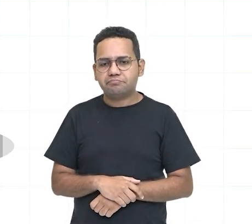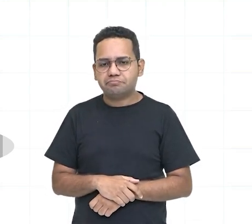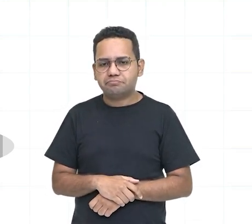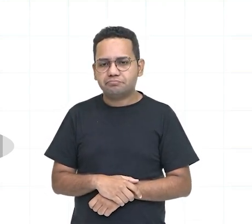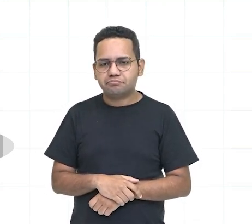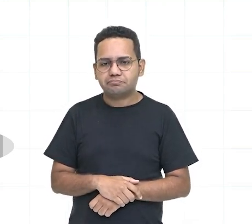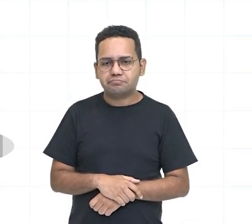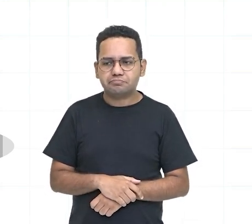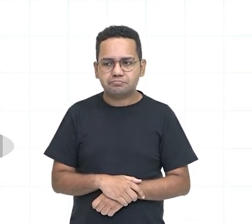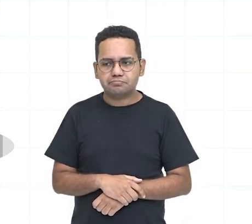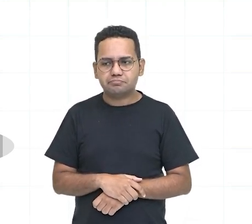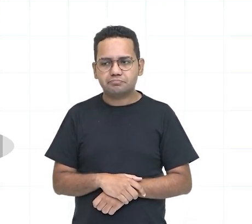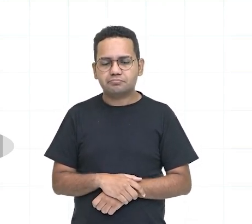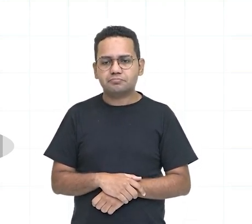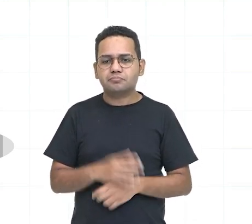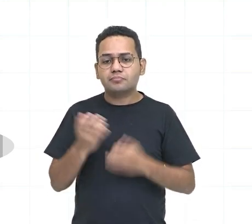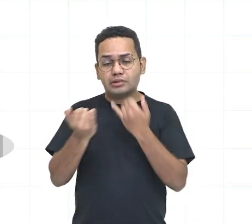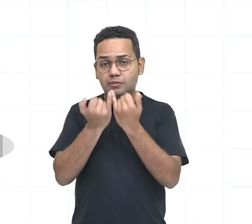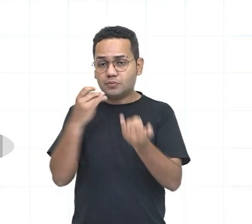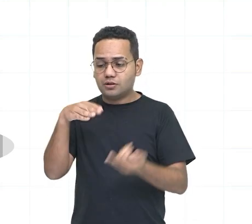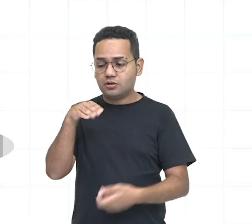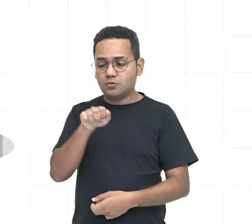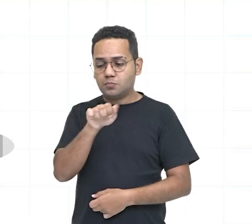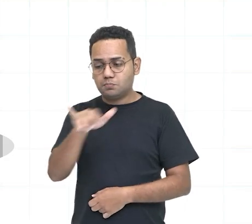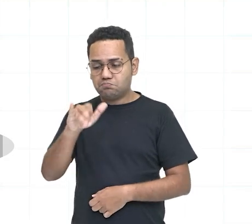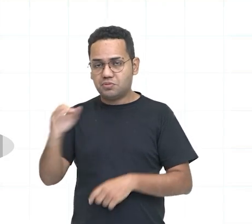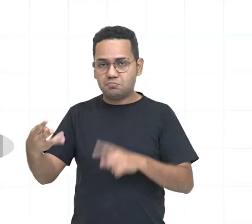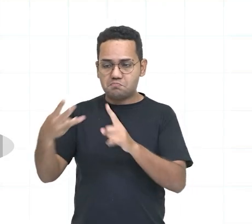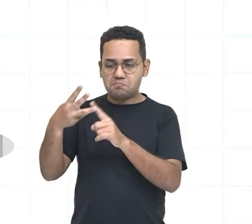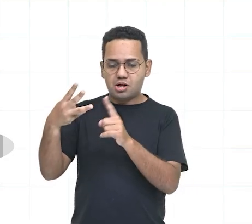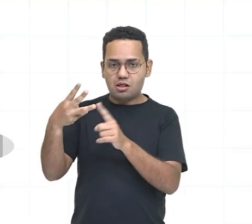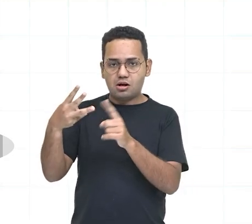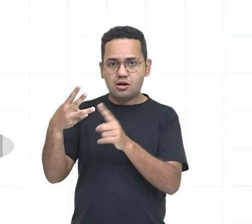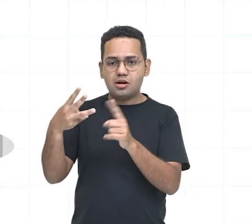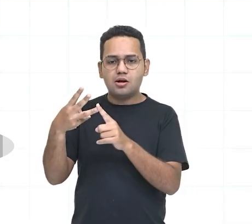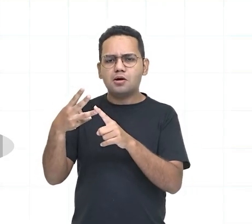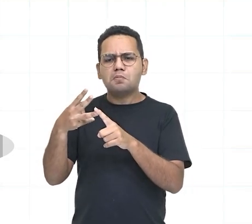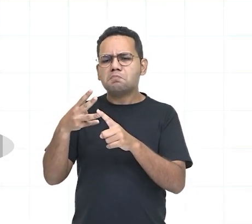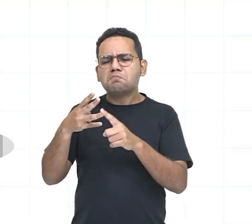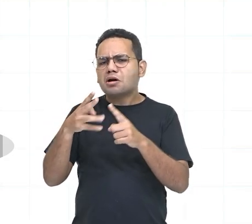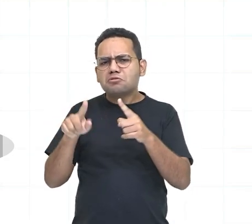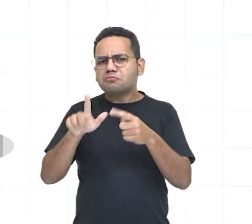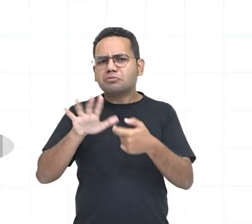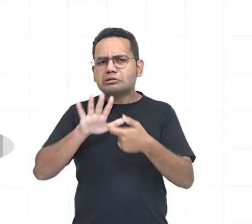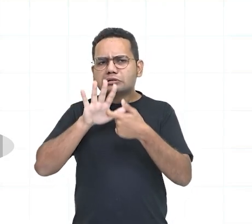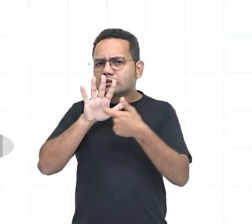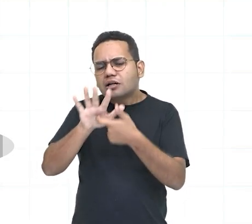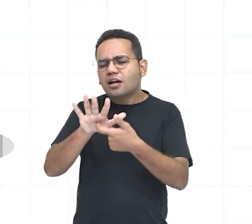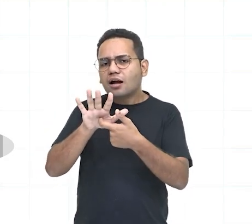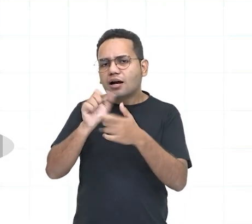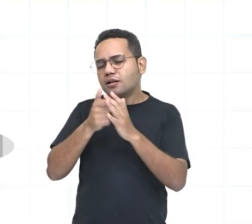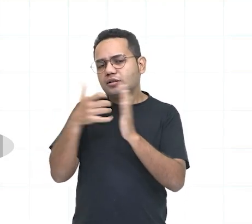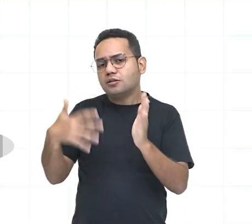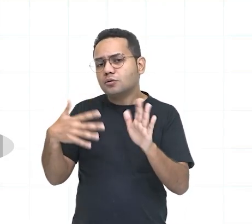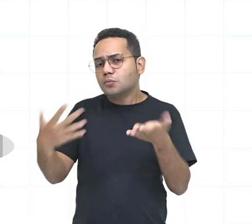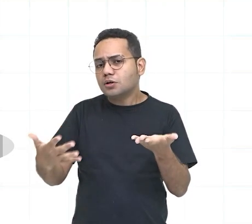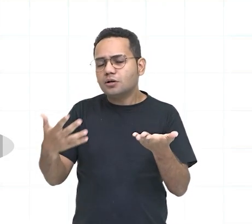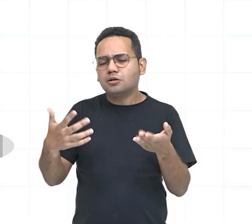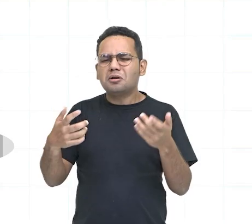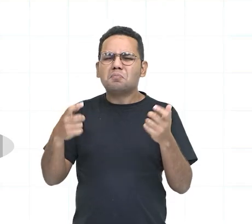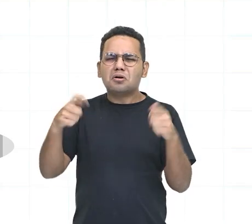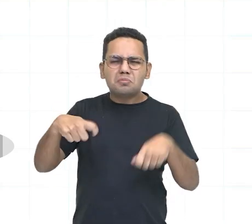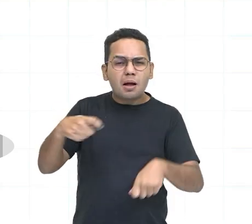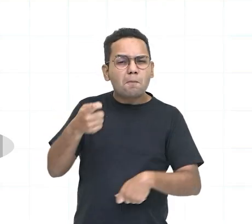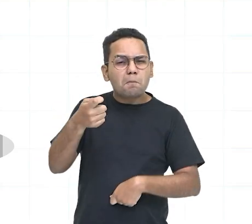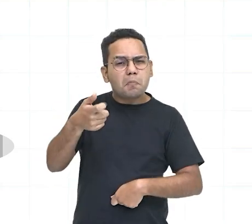ele é similar ao verbo may, porém, frequentemente usado para expressar um baixo grau de possibilidade